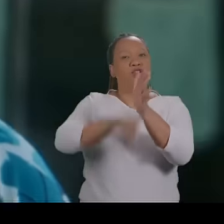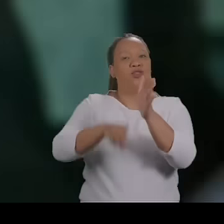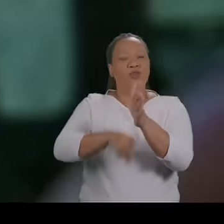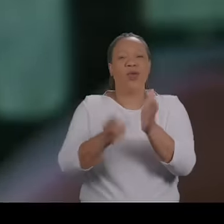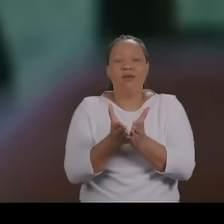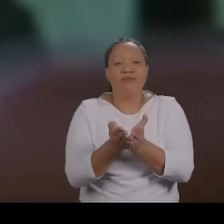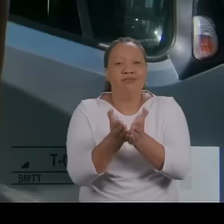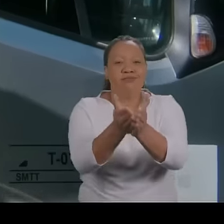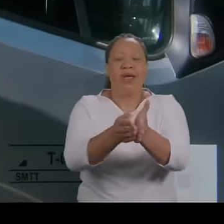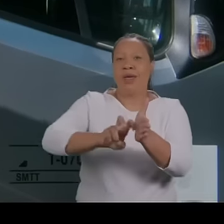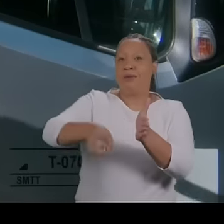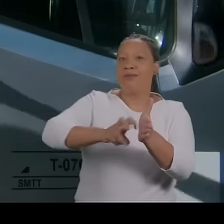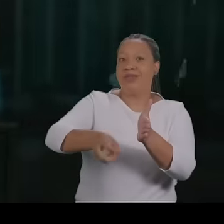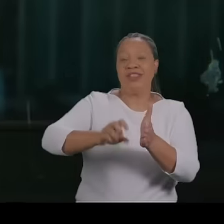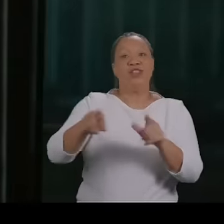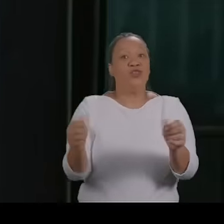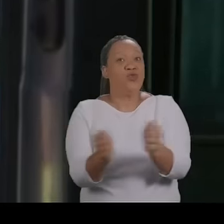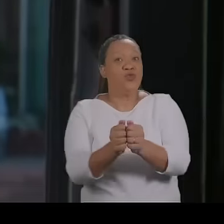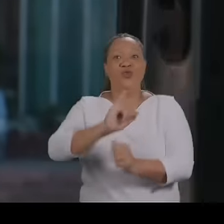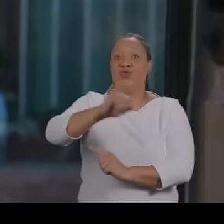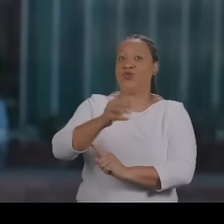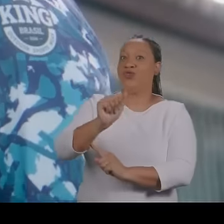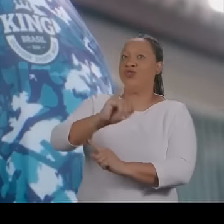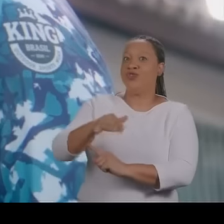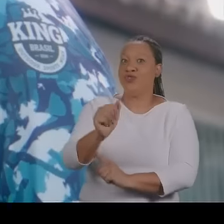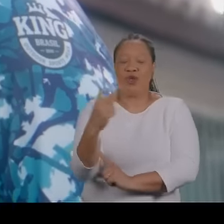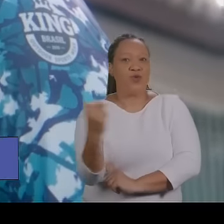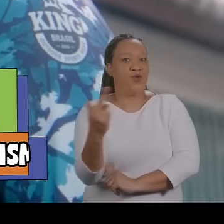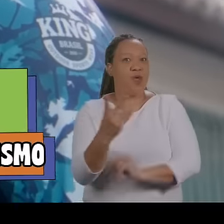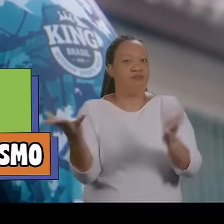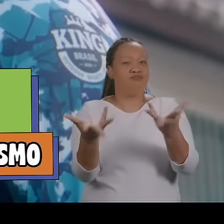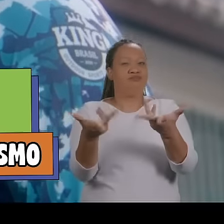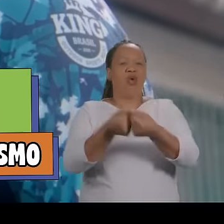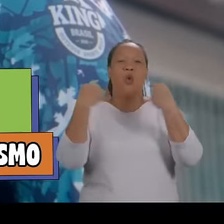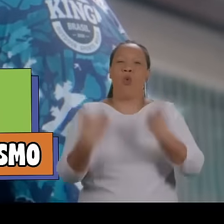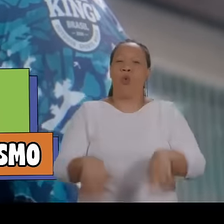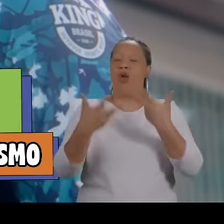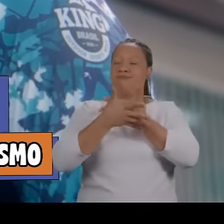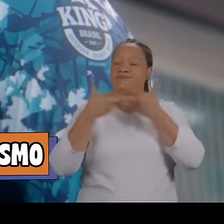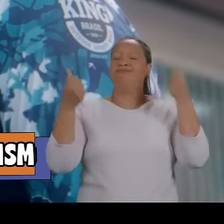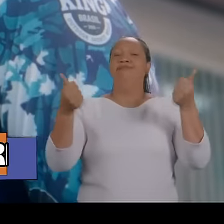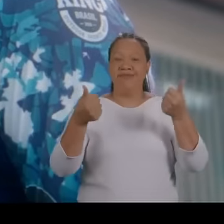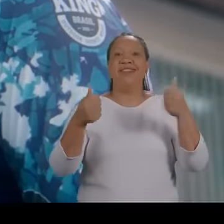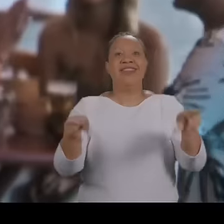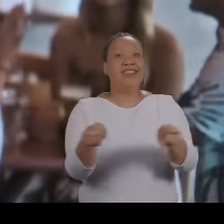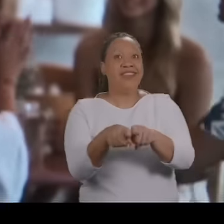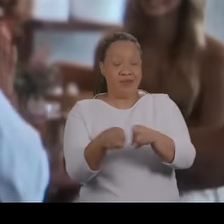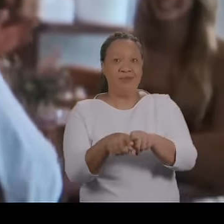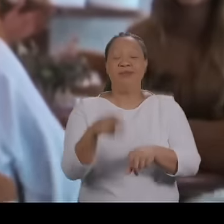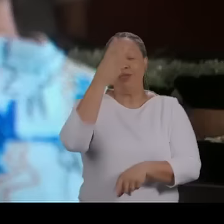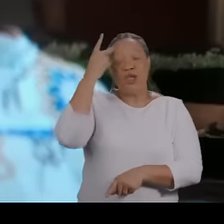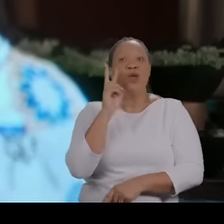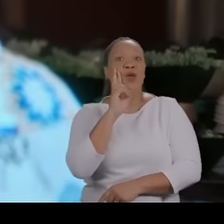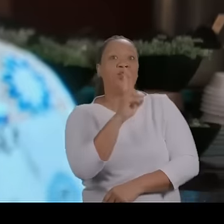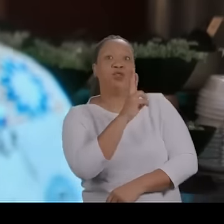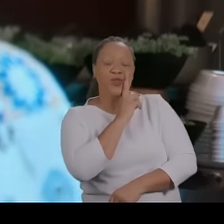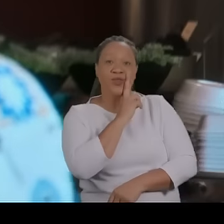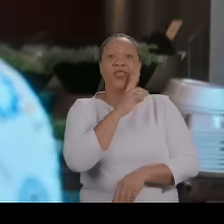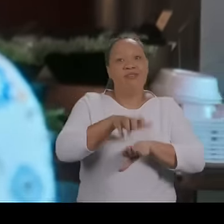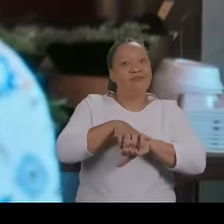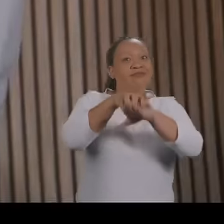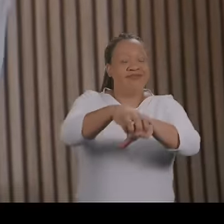ganham desconto nos passeios para as piscinas naturais com Jajá. Vixe, essa dupla não é boa não, ela se amostra. O povo que tá afinado também